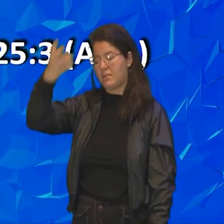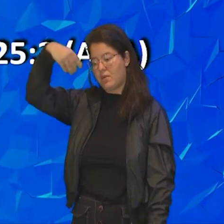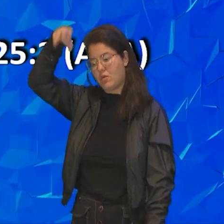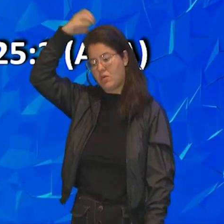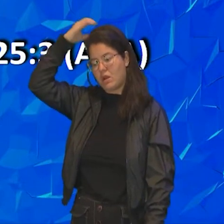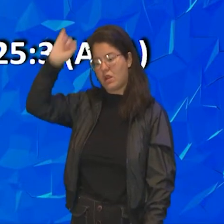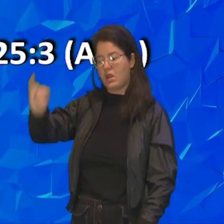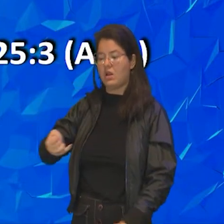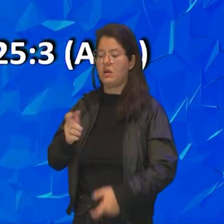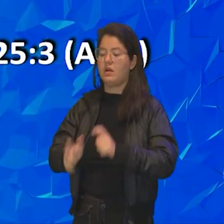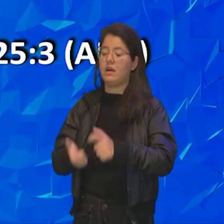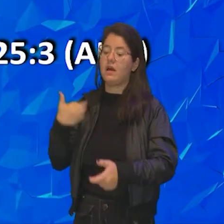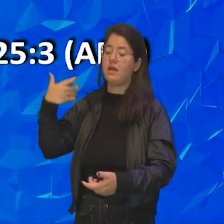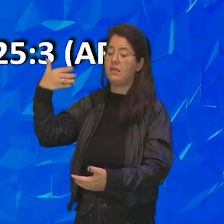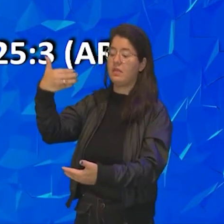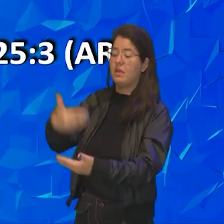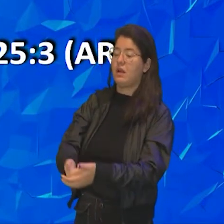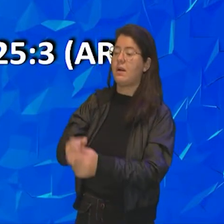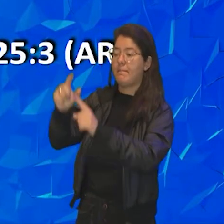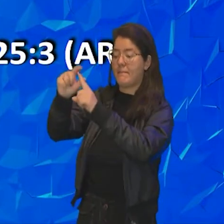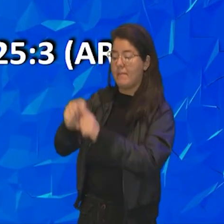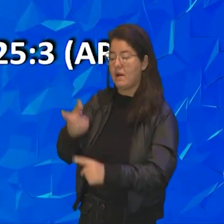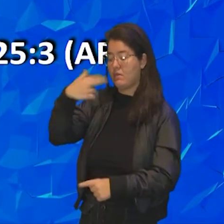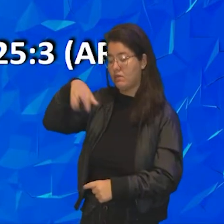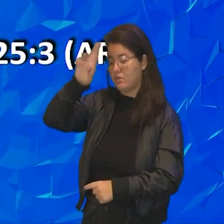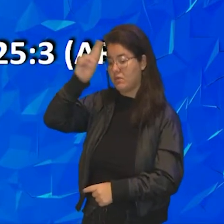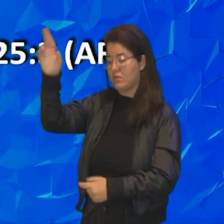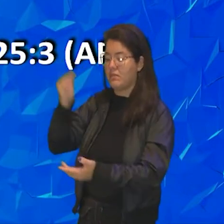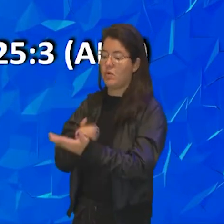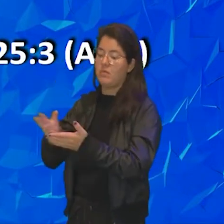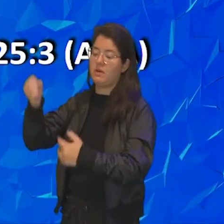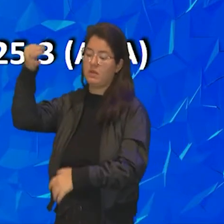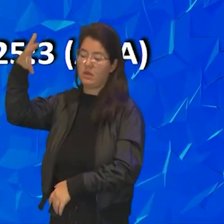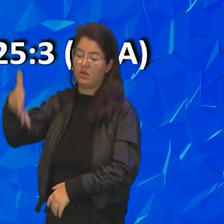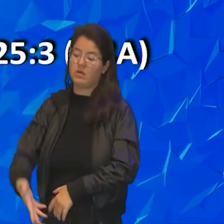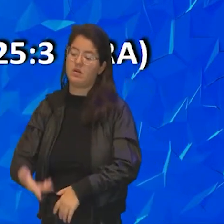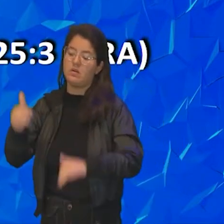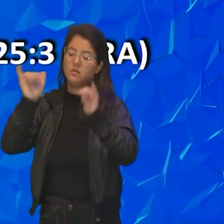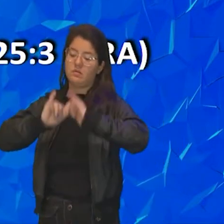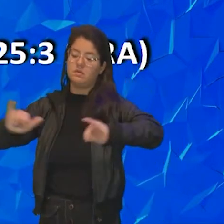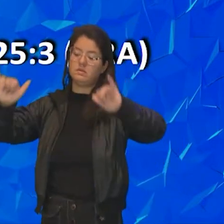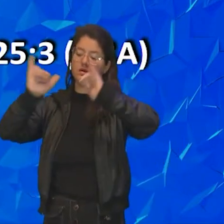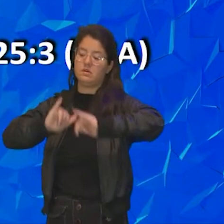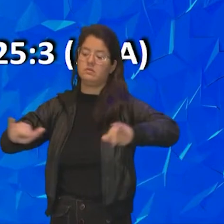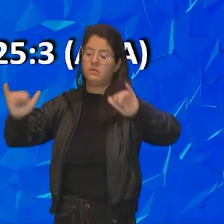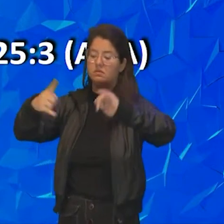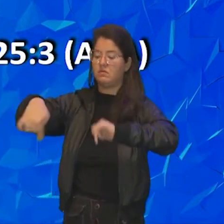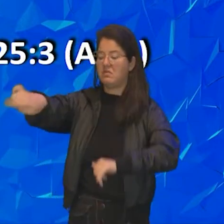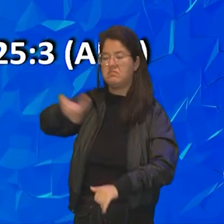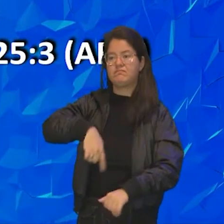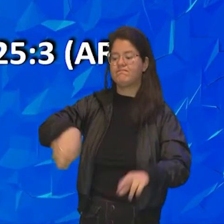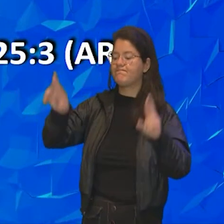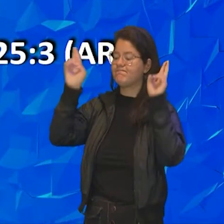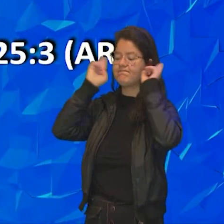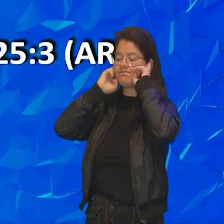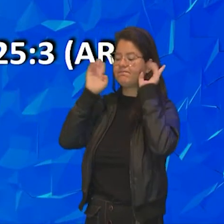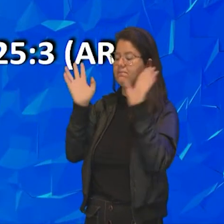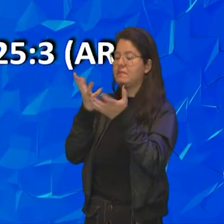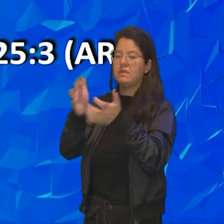até hoje tem vindo a minha palavra do Senhor, e começando de madrugada eu vou-la tenho anunciado, mas vós